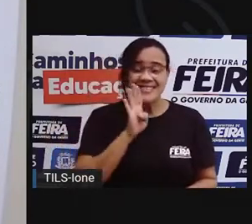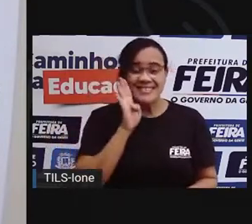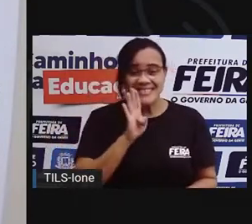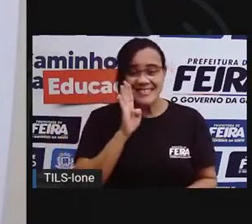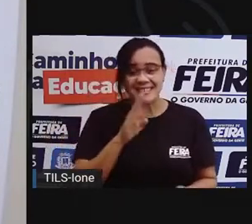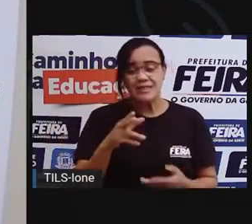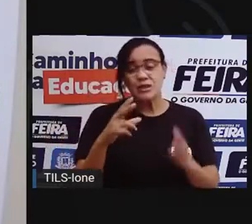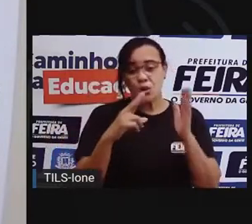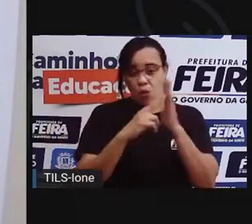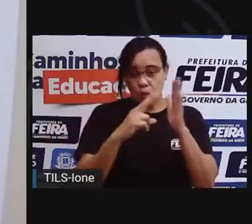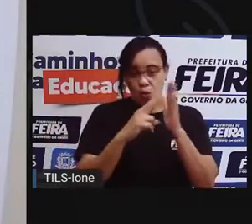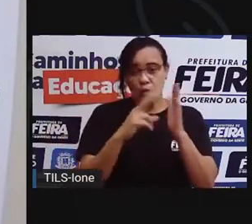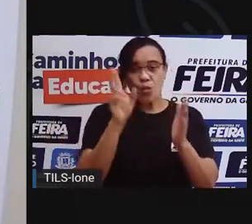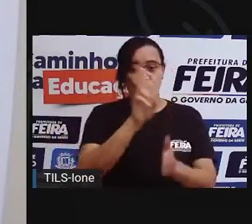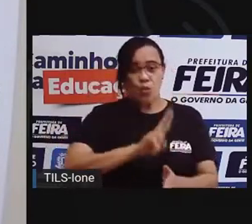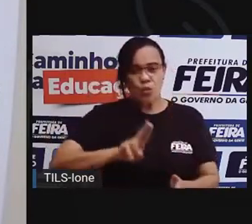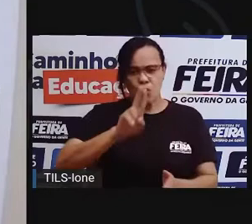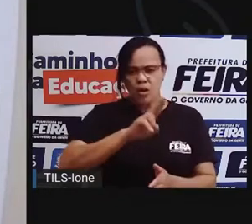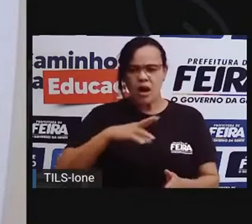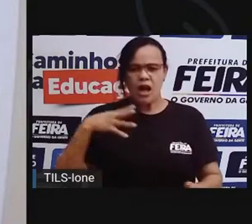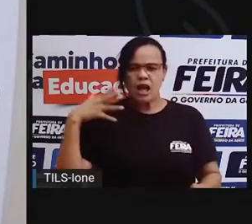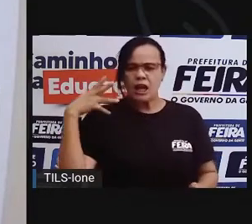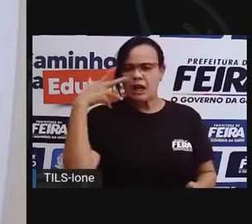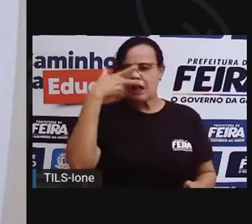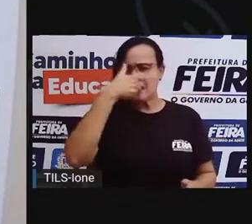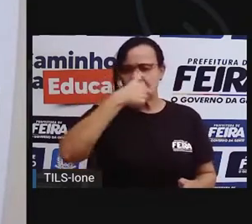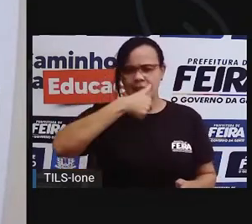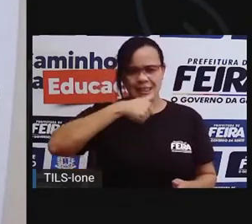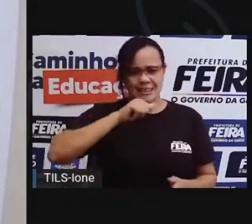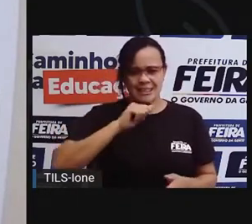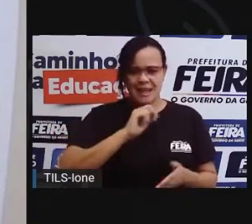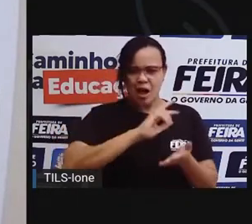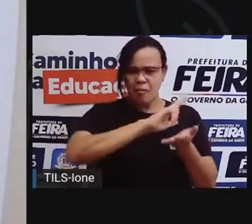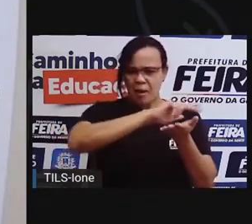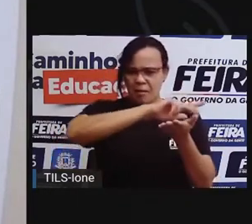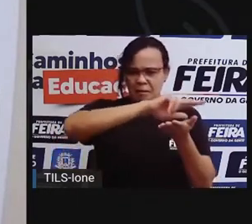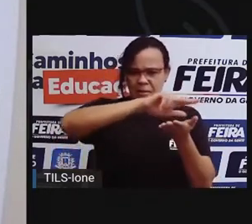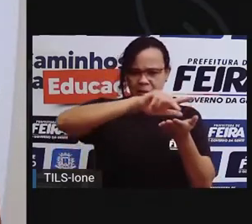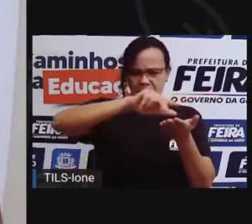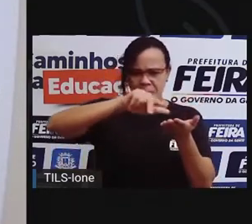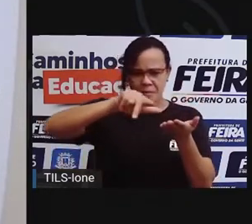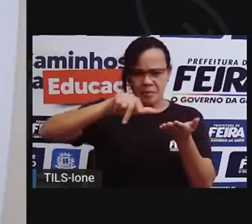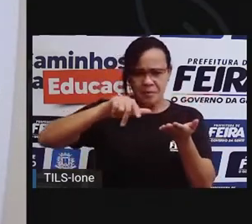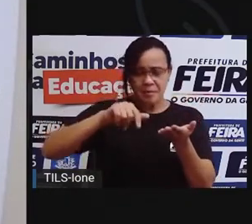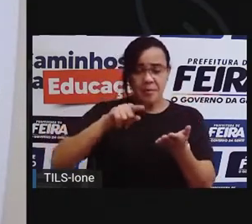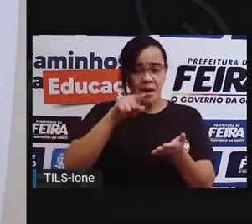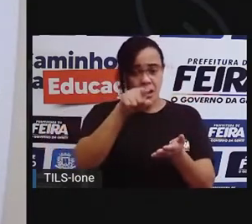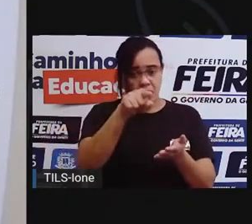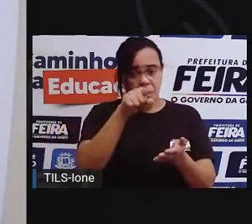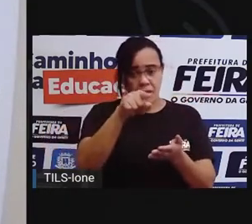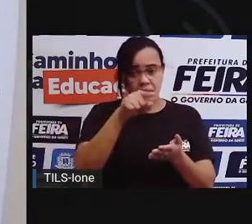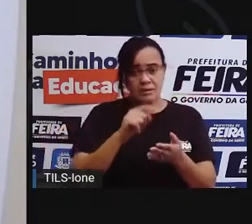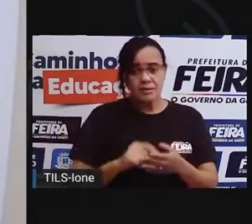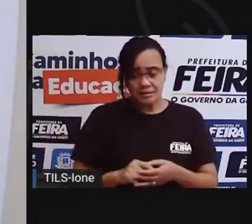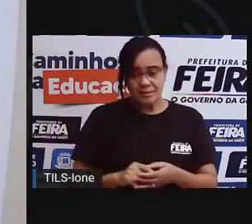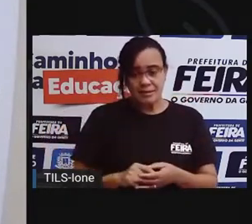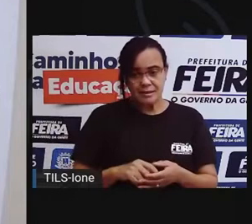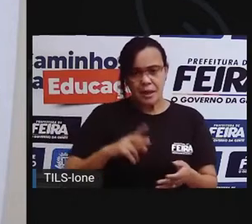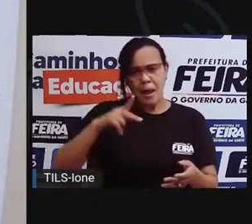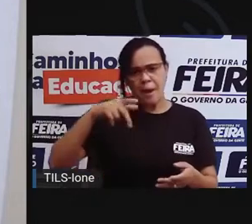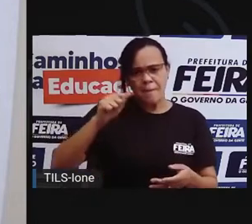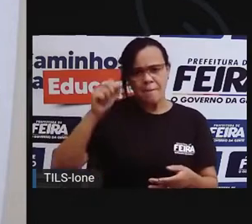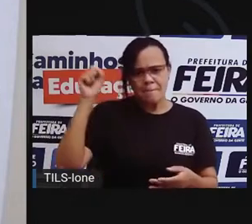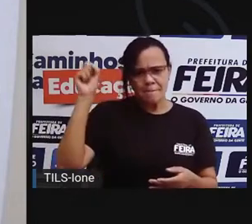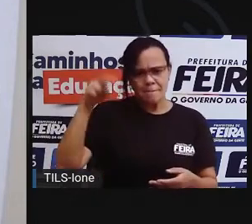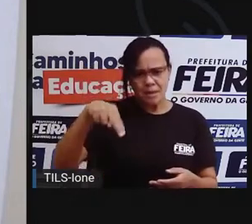Que linda. São vários tubinhos de bambu. E esse instrumento é chamado flauta de pan. Já ouviram falar essa